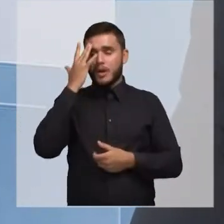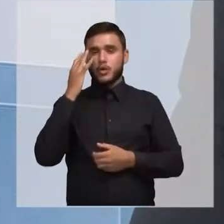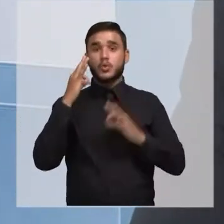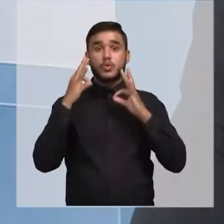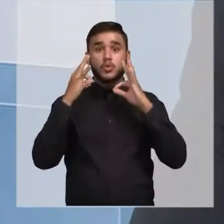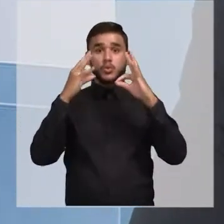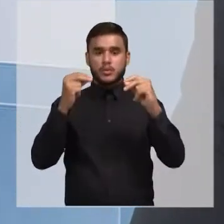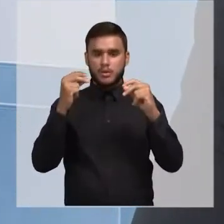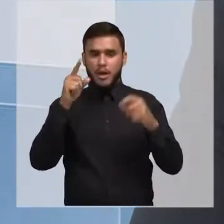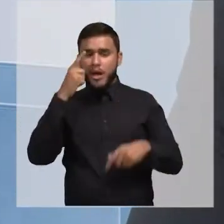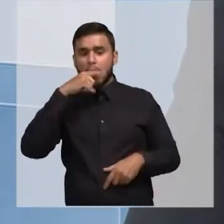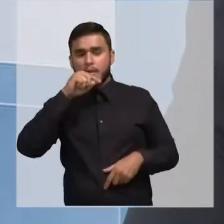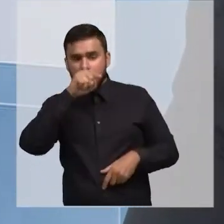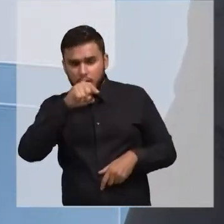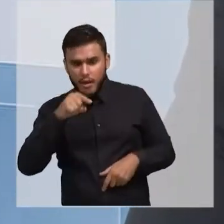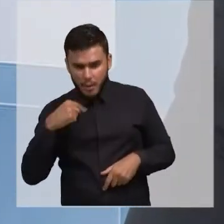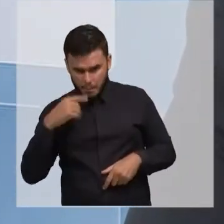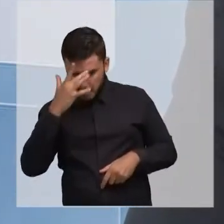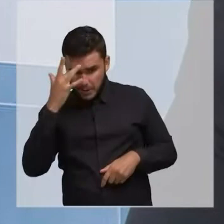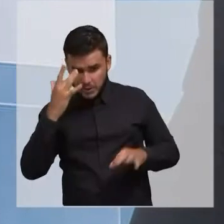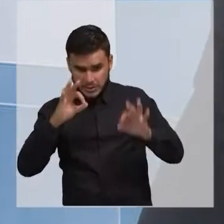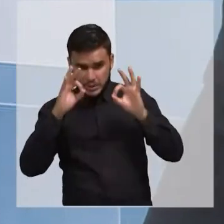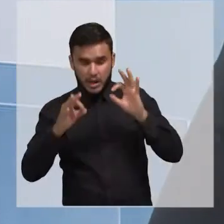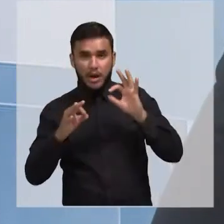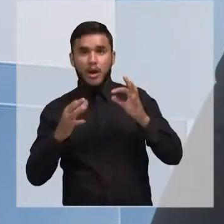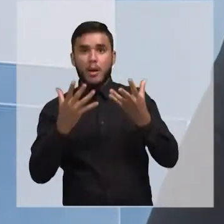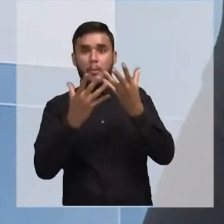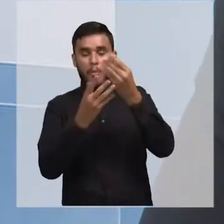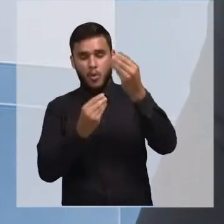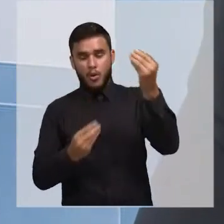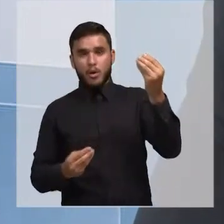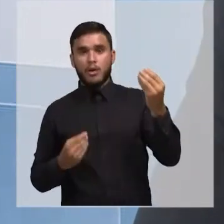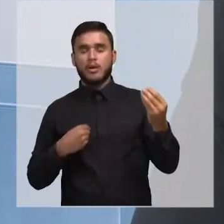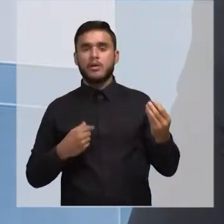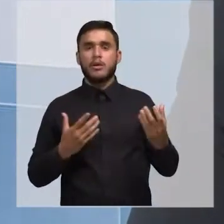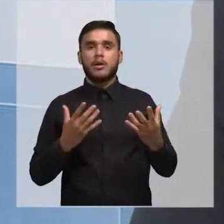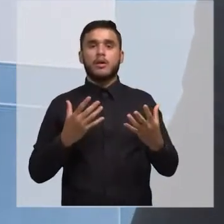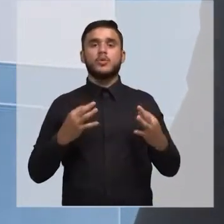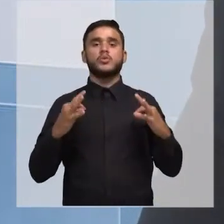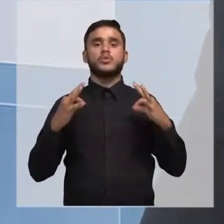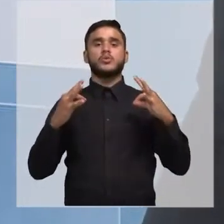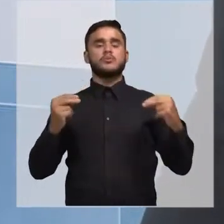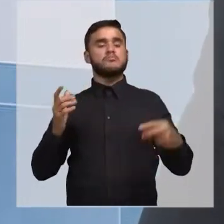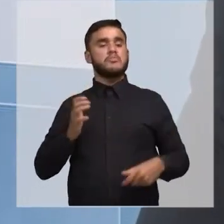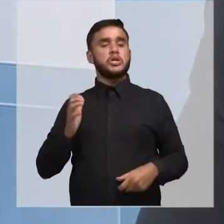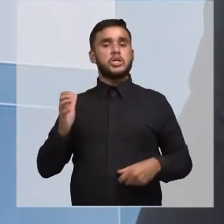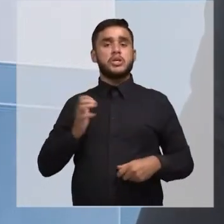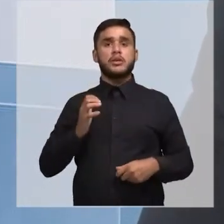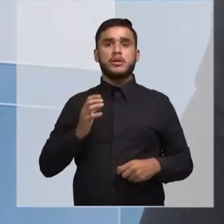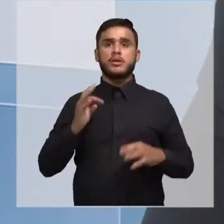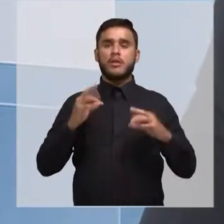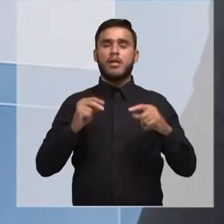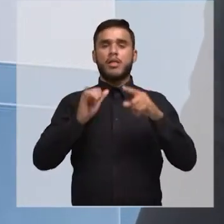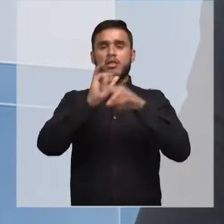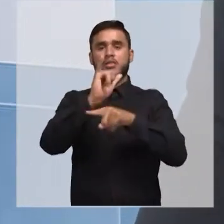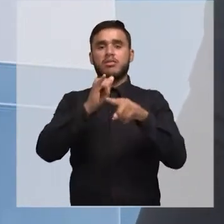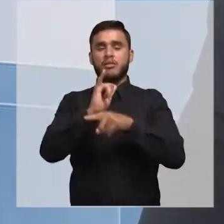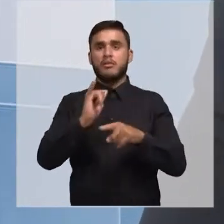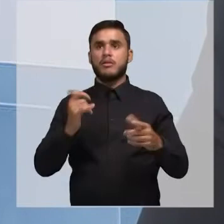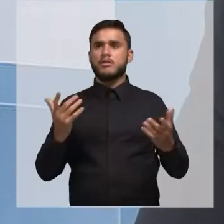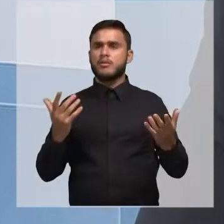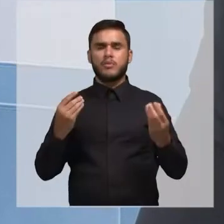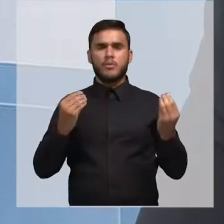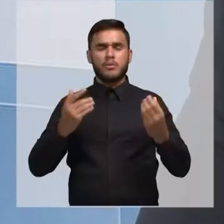tudo roubou. Mostrou um cara que a mãe vivia no campo, da hora para outra o cara vive num apartamento espetacular. A televisão abre, tem um guarda-roupa